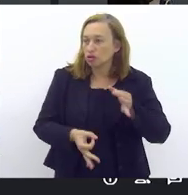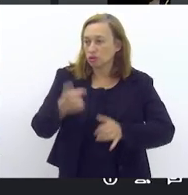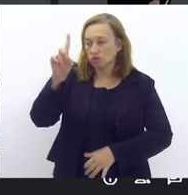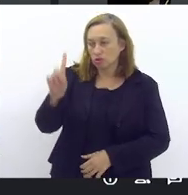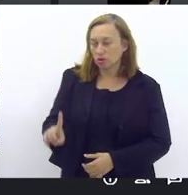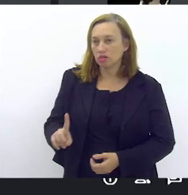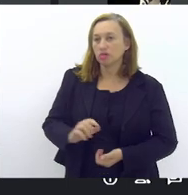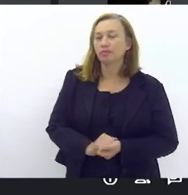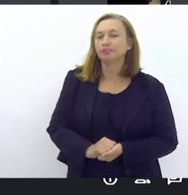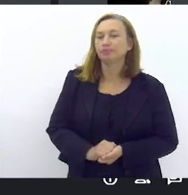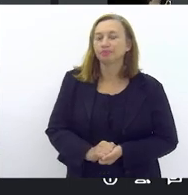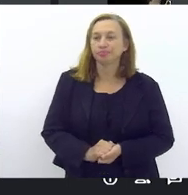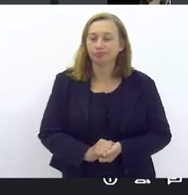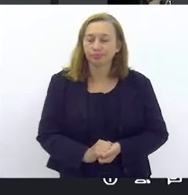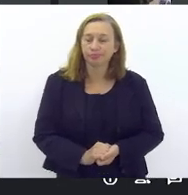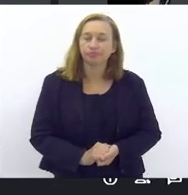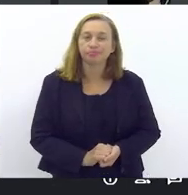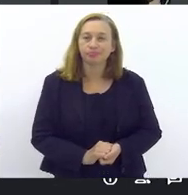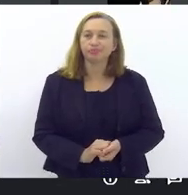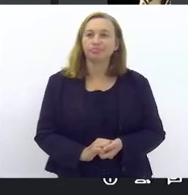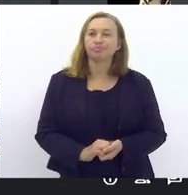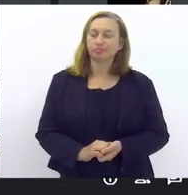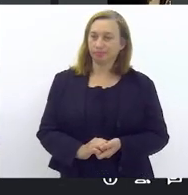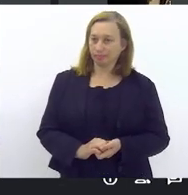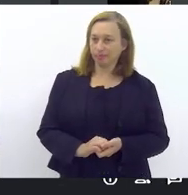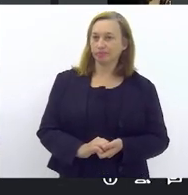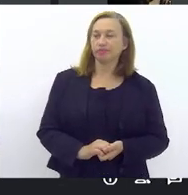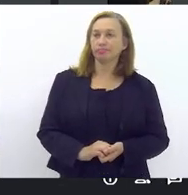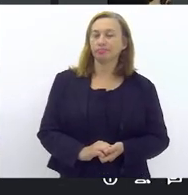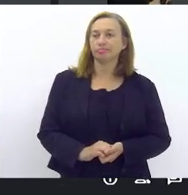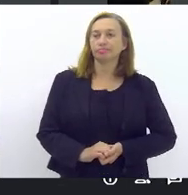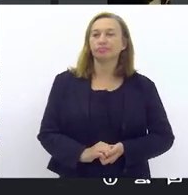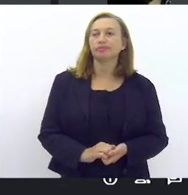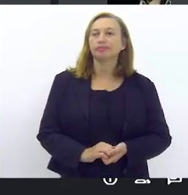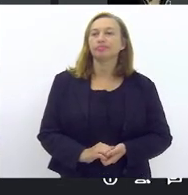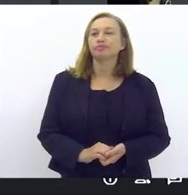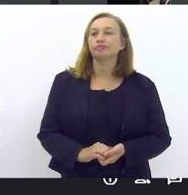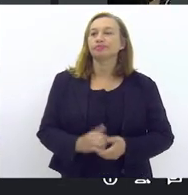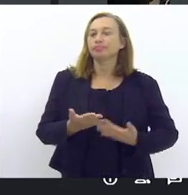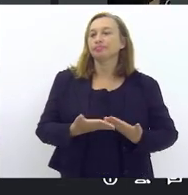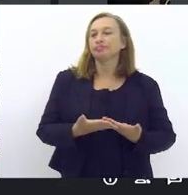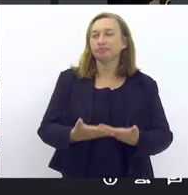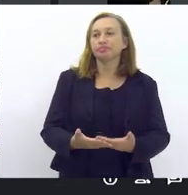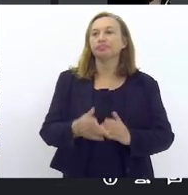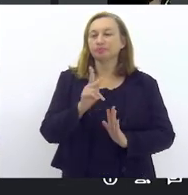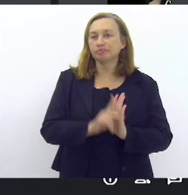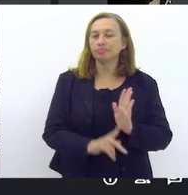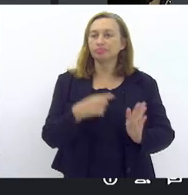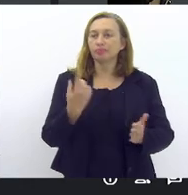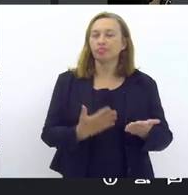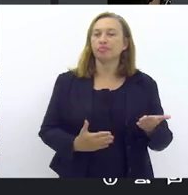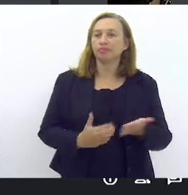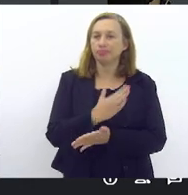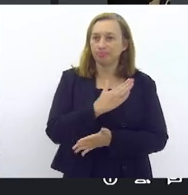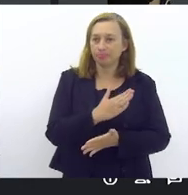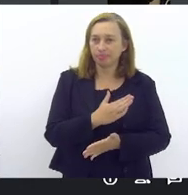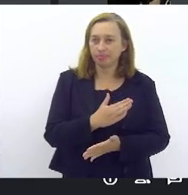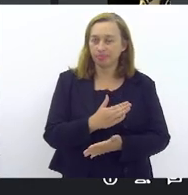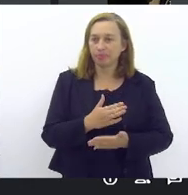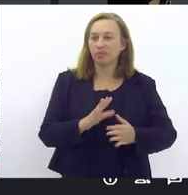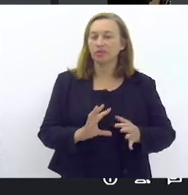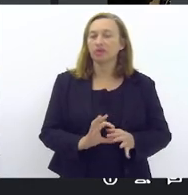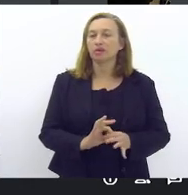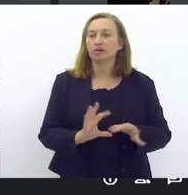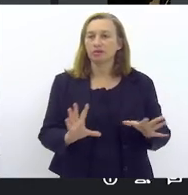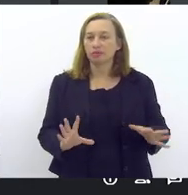São Francisco, e era juiz e era professor de direito. Ele encaminhou o projeto, nós aprovamos o projeto foi